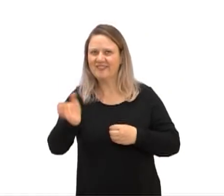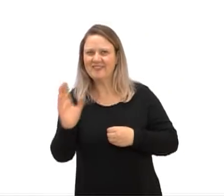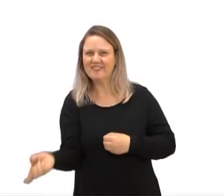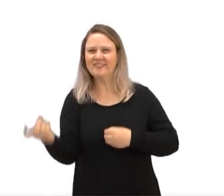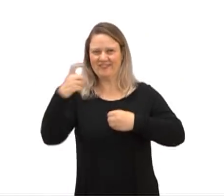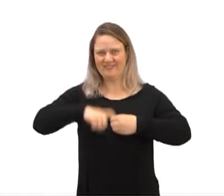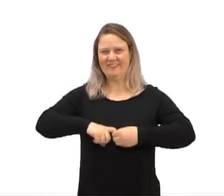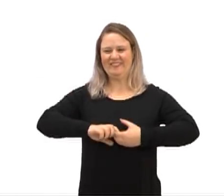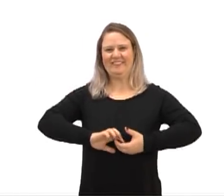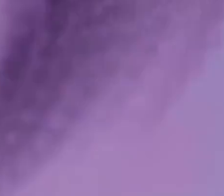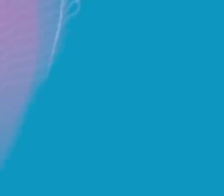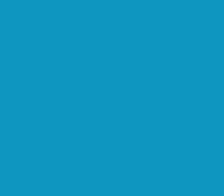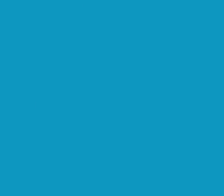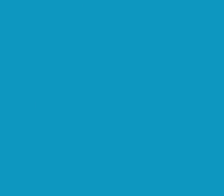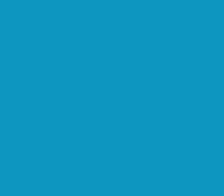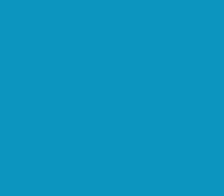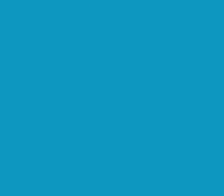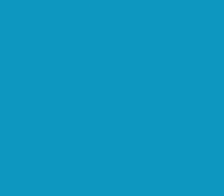vocês.